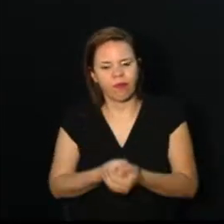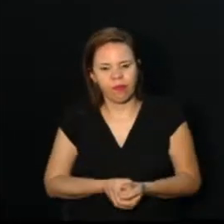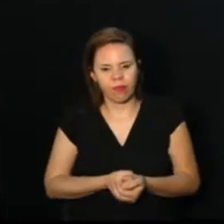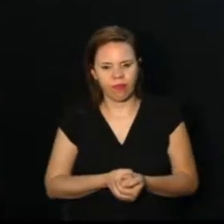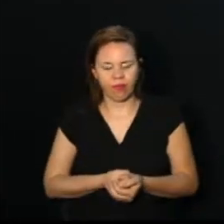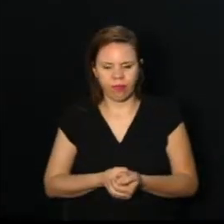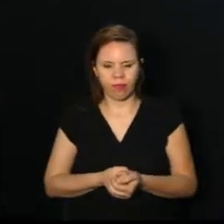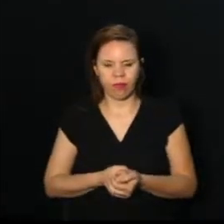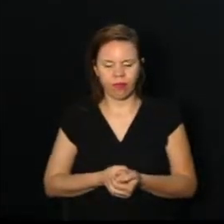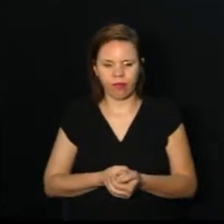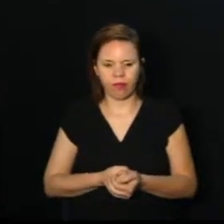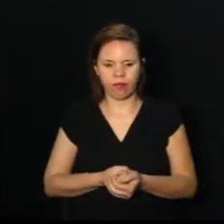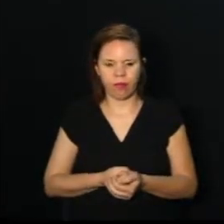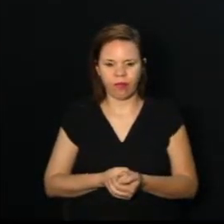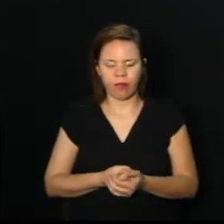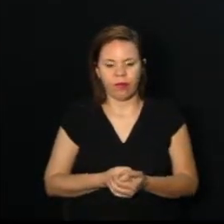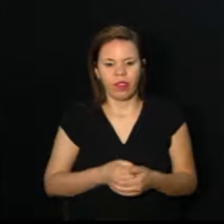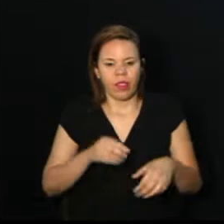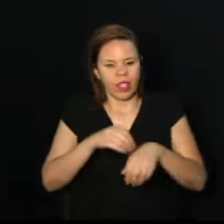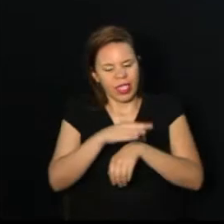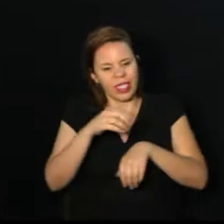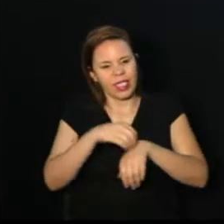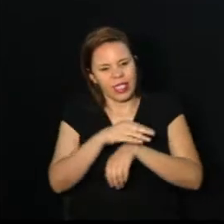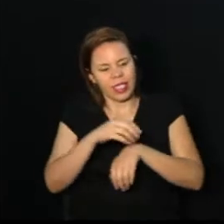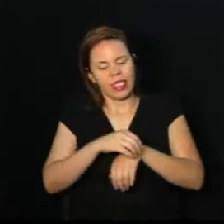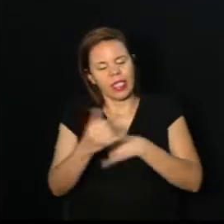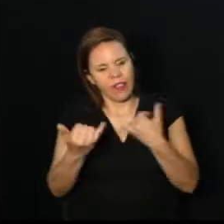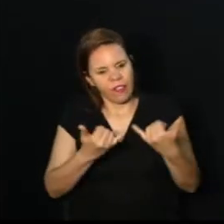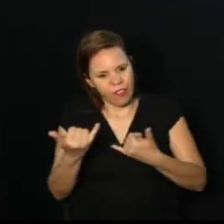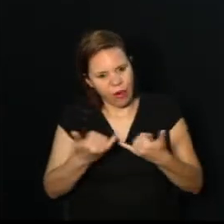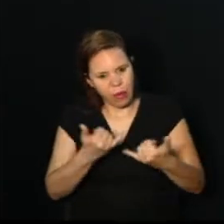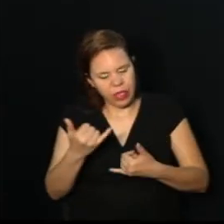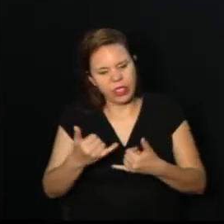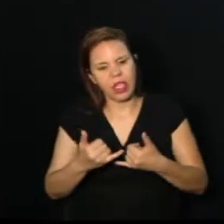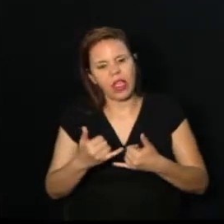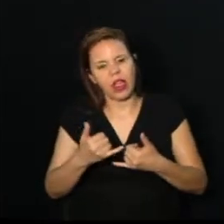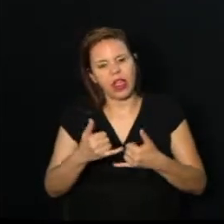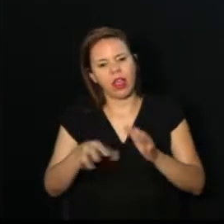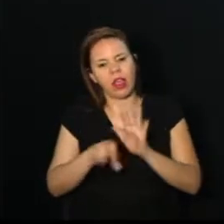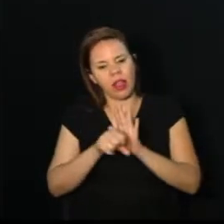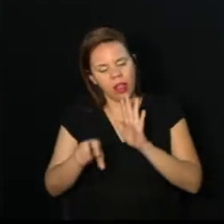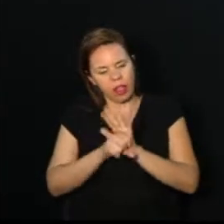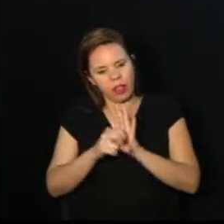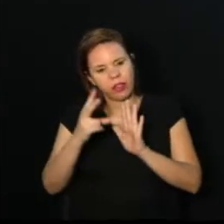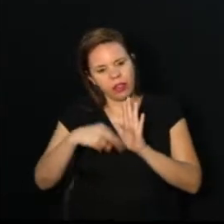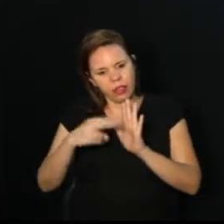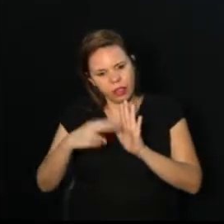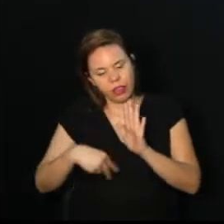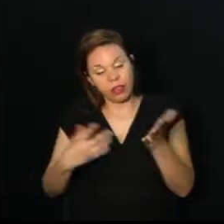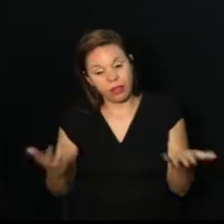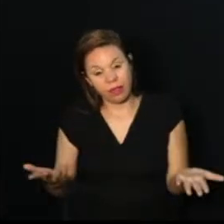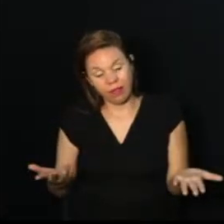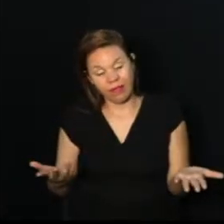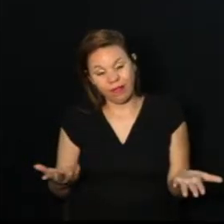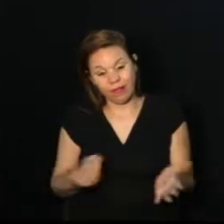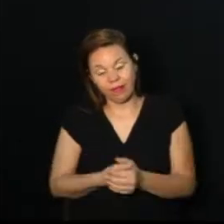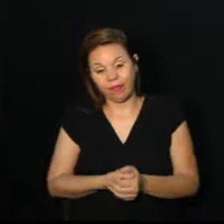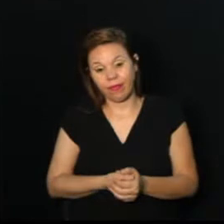em caminhar para que haja o processamento da leitura de uma